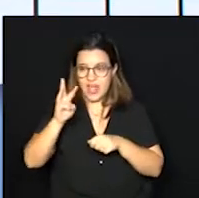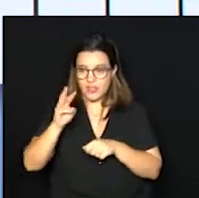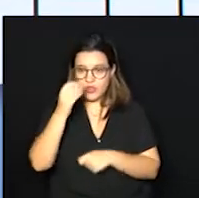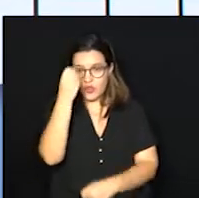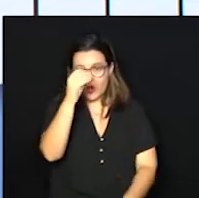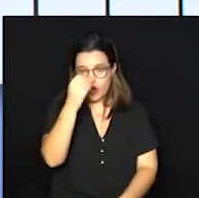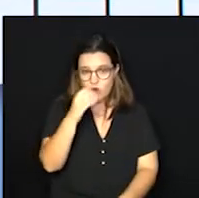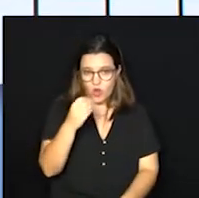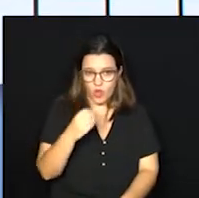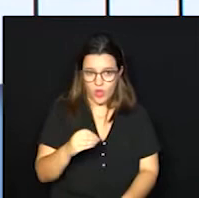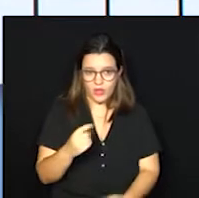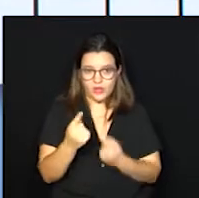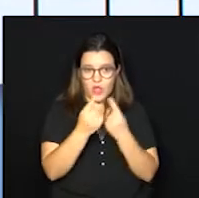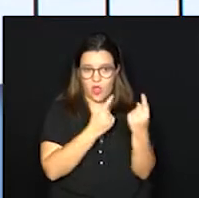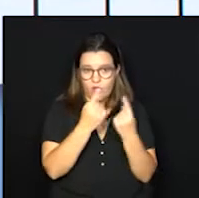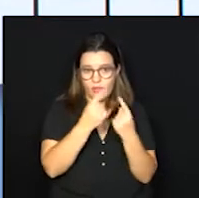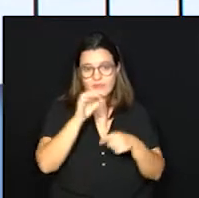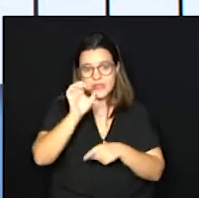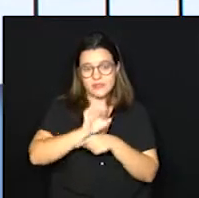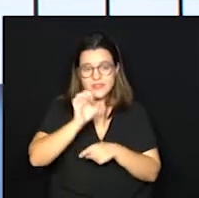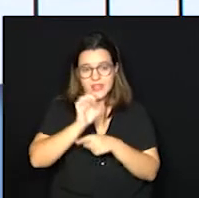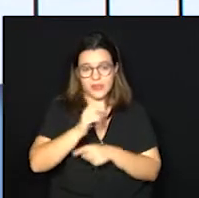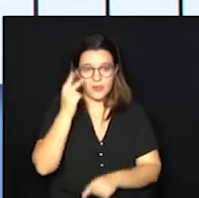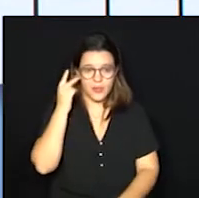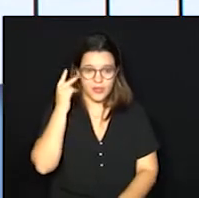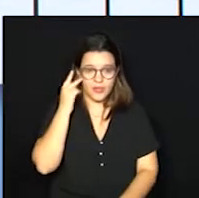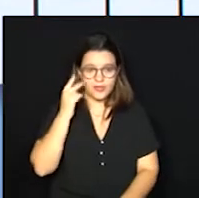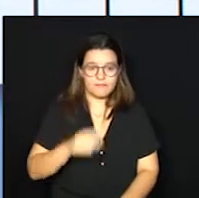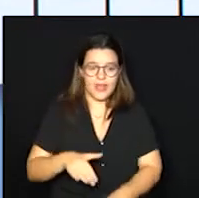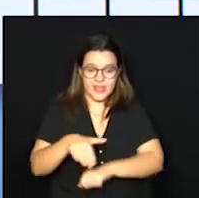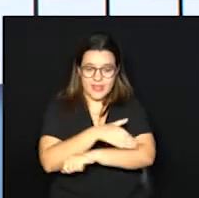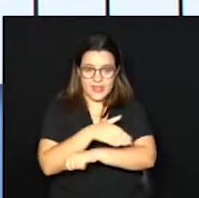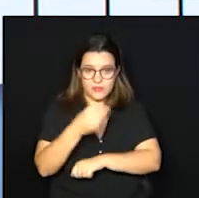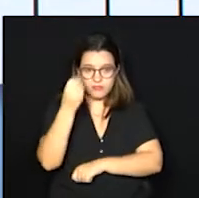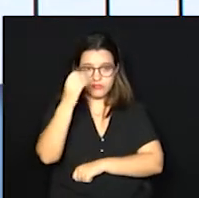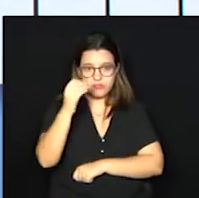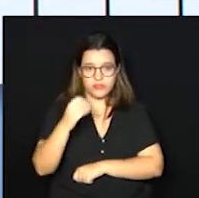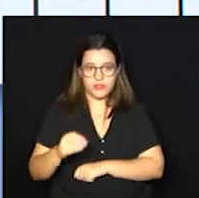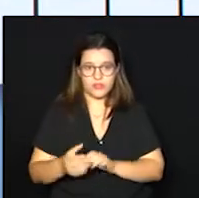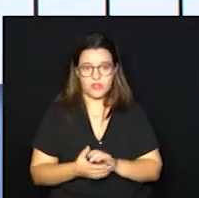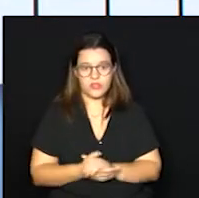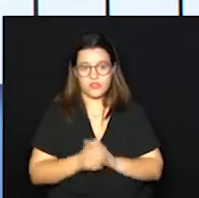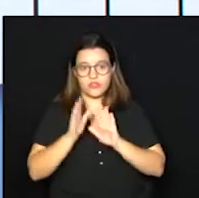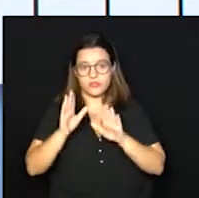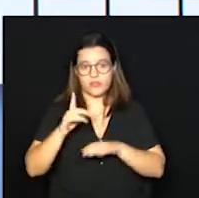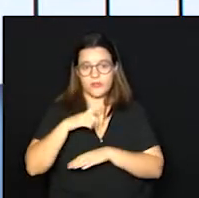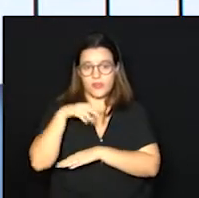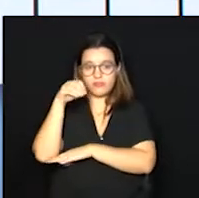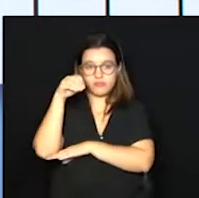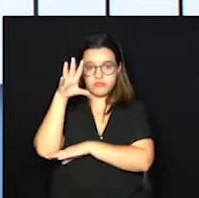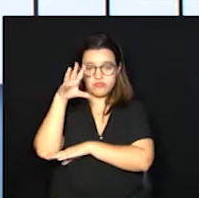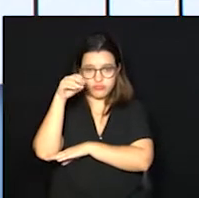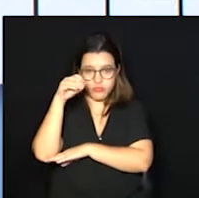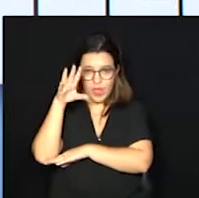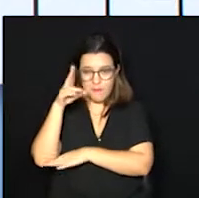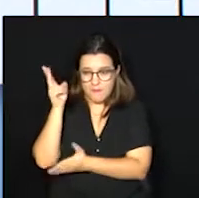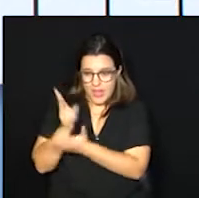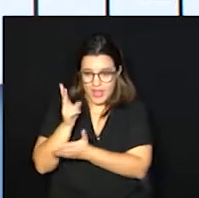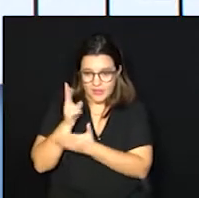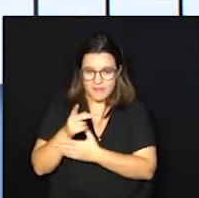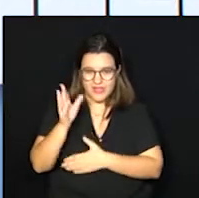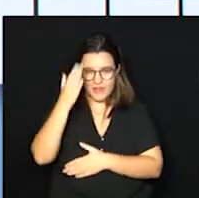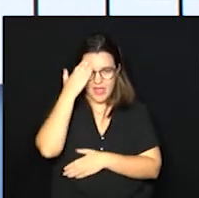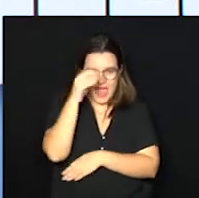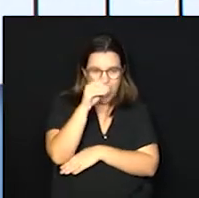nas rodovias estaduais paulistas. Hoje, isso já acontece com os radares fixos, mas vai acontecer também com os